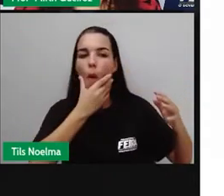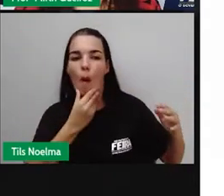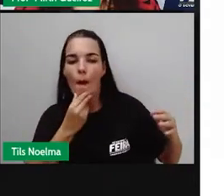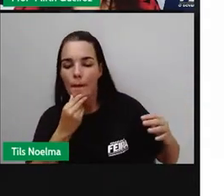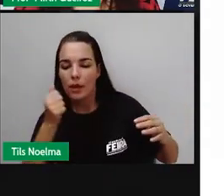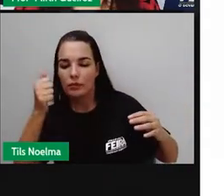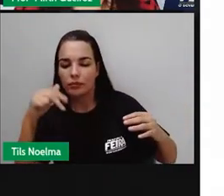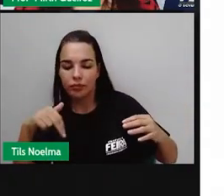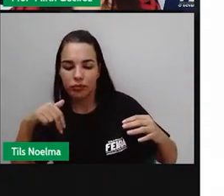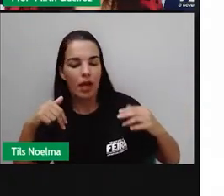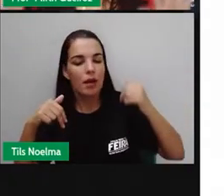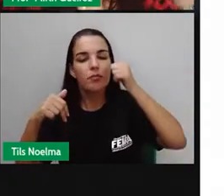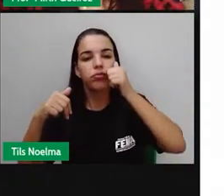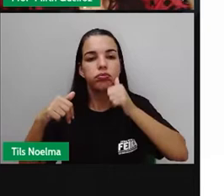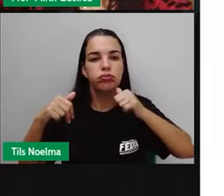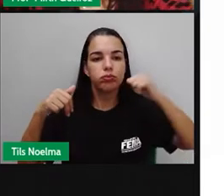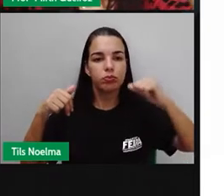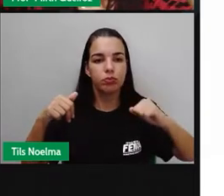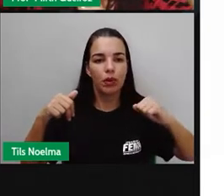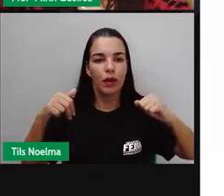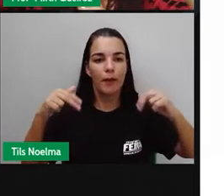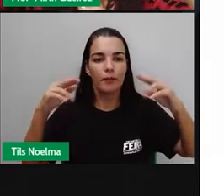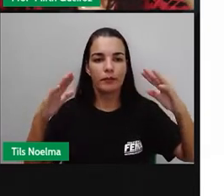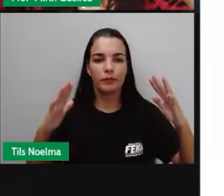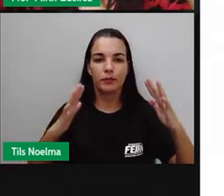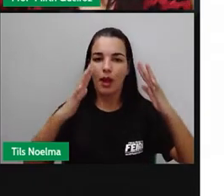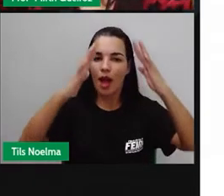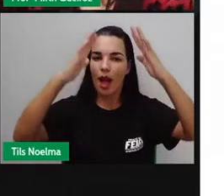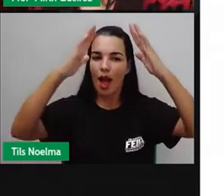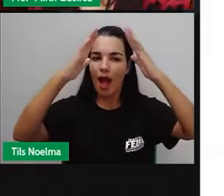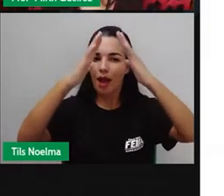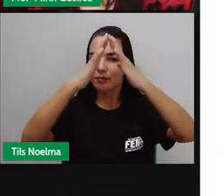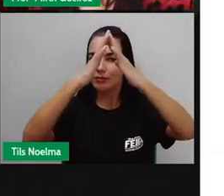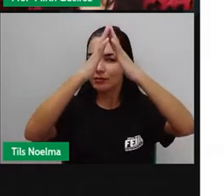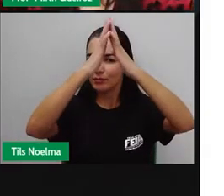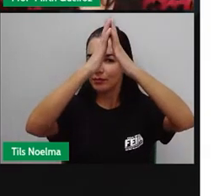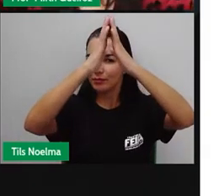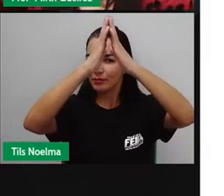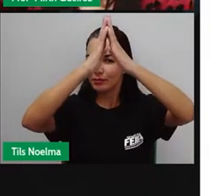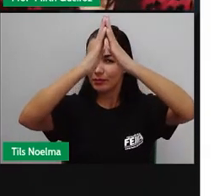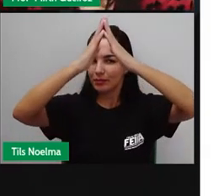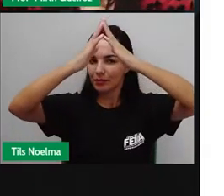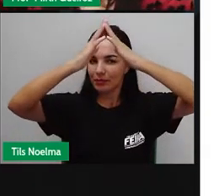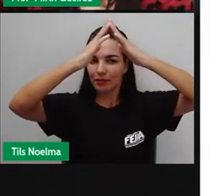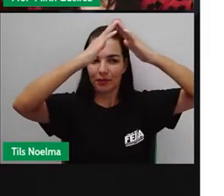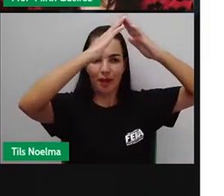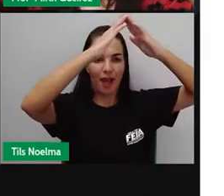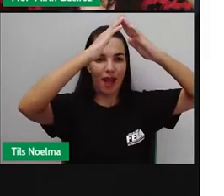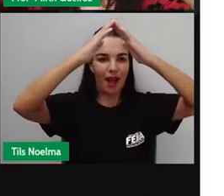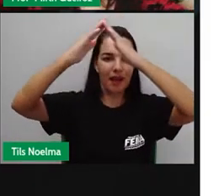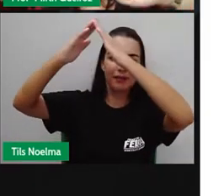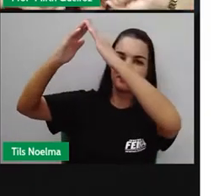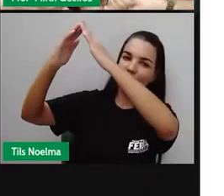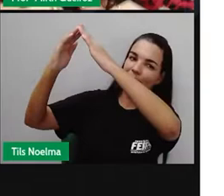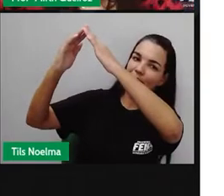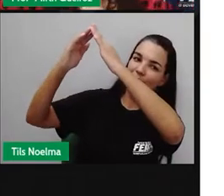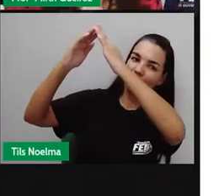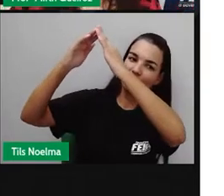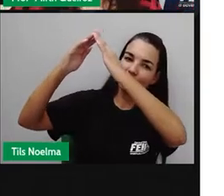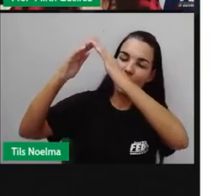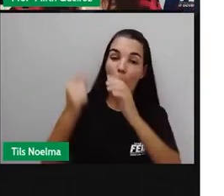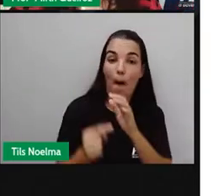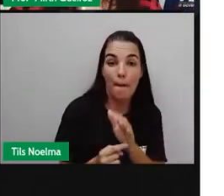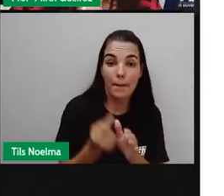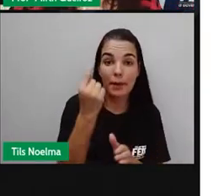para o outro, eles vão elevar os braços para cima e de mãos dadas eles vão fazer o túnel. O primeiro a passar pelo túnel são